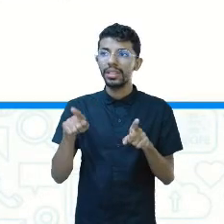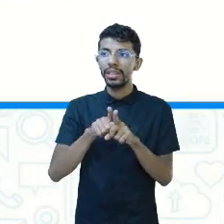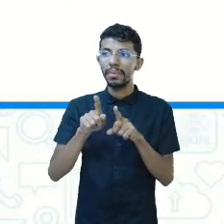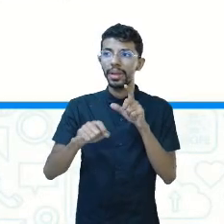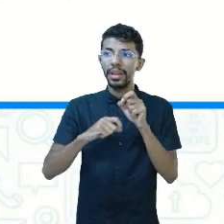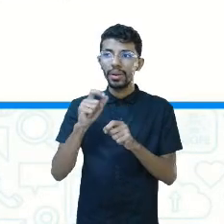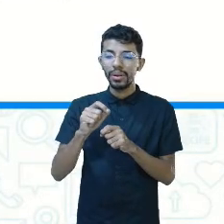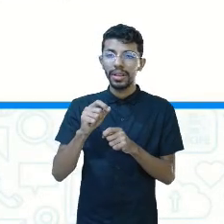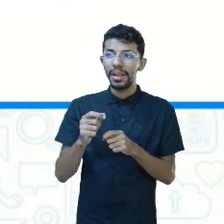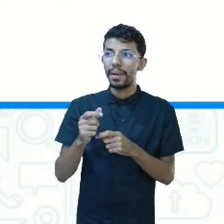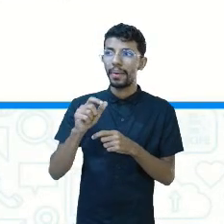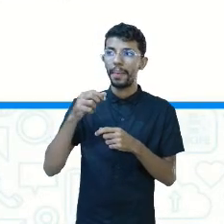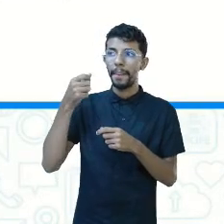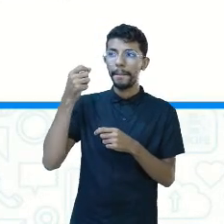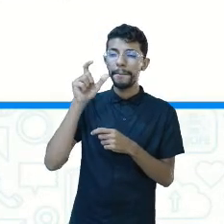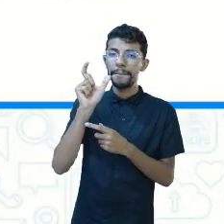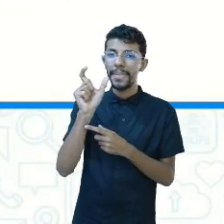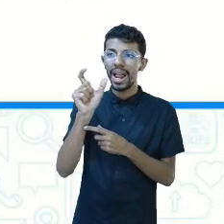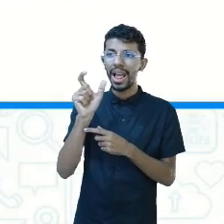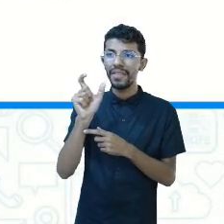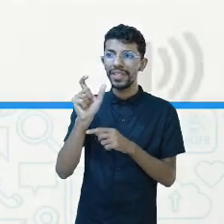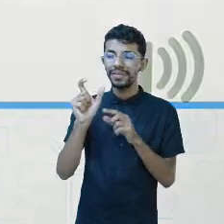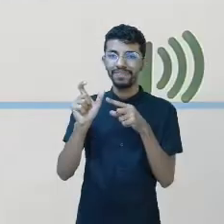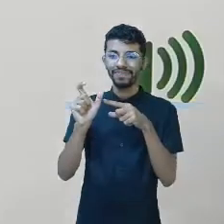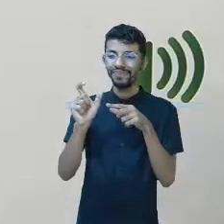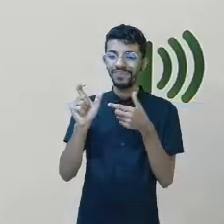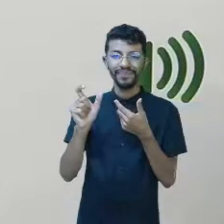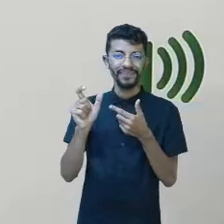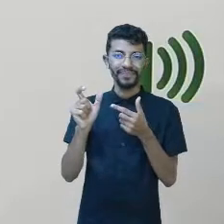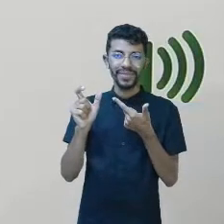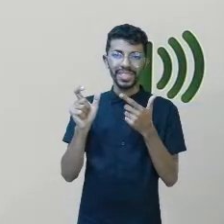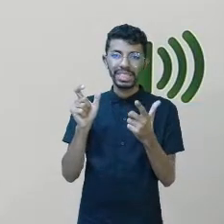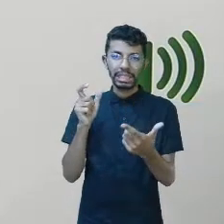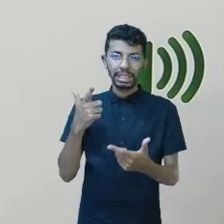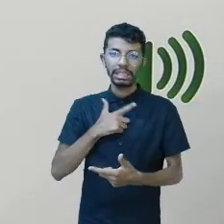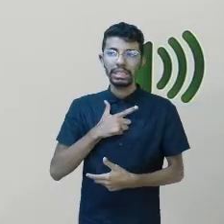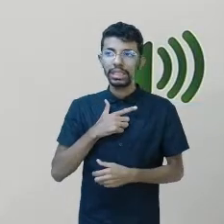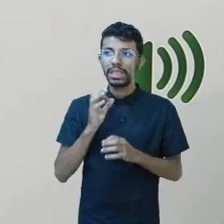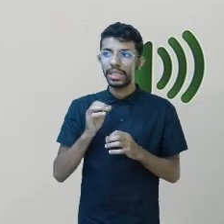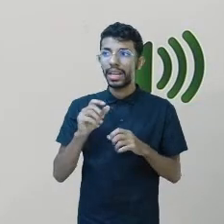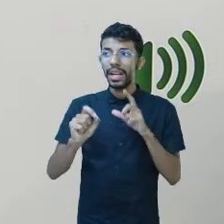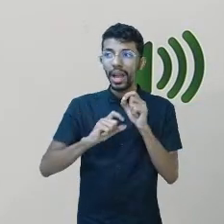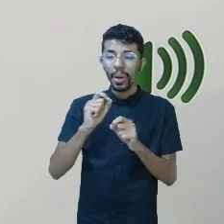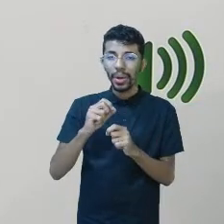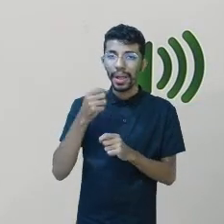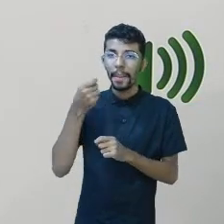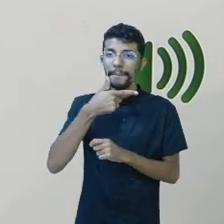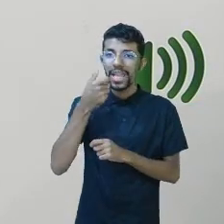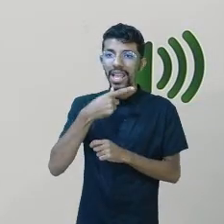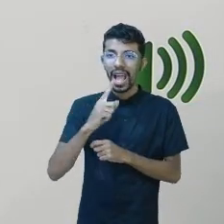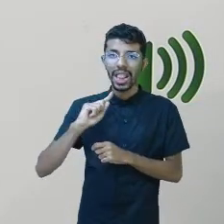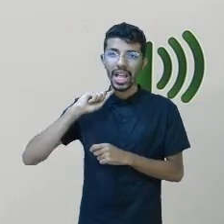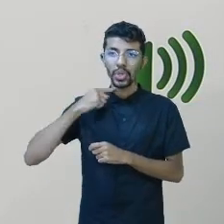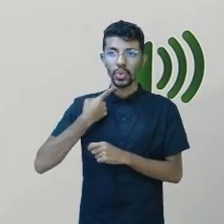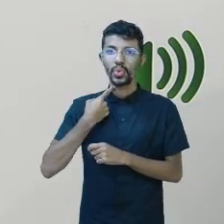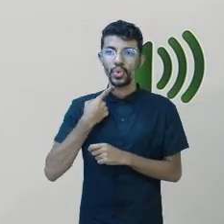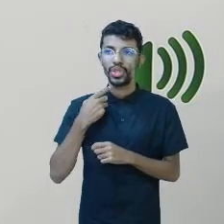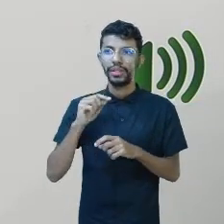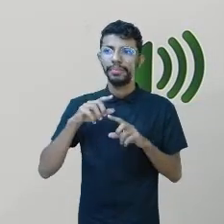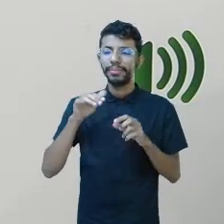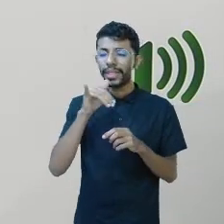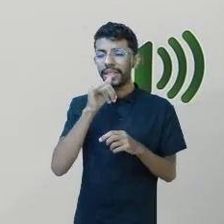chamadas piadas sujas. As pessoas são livres para falar o que quiser, não é verdade? E fazer o que quiser. Mas nós que